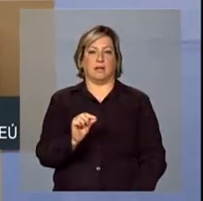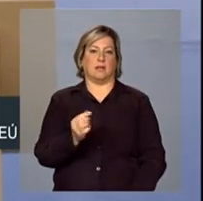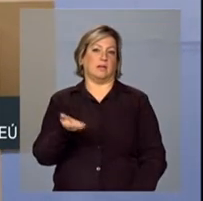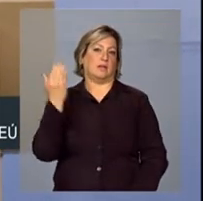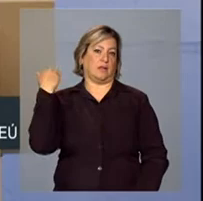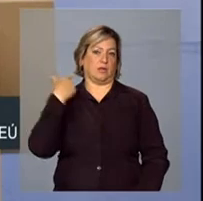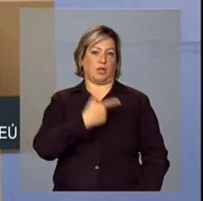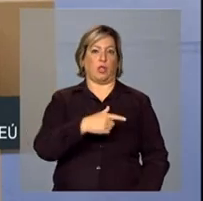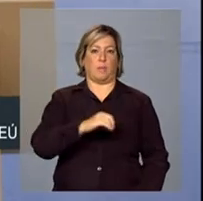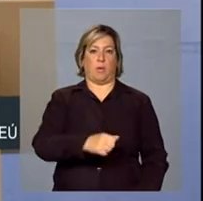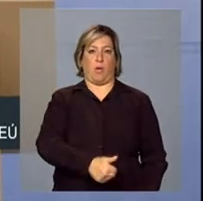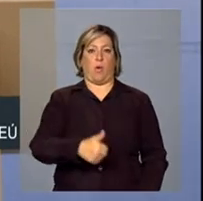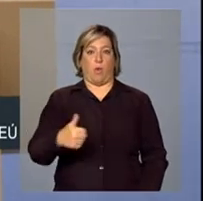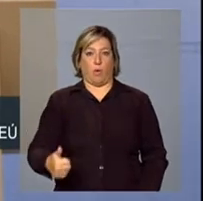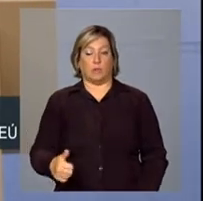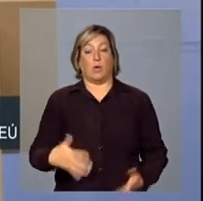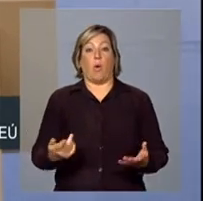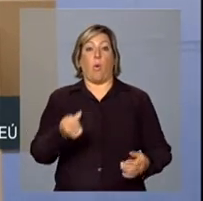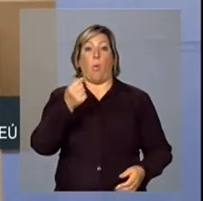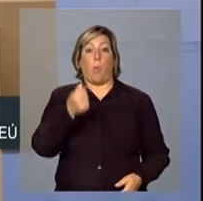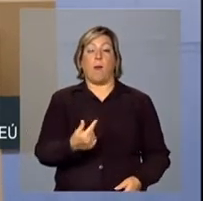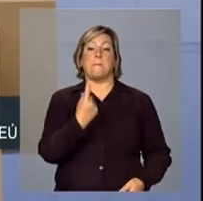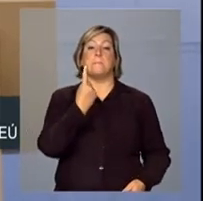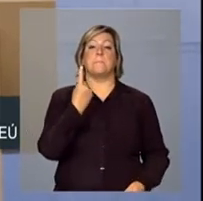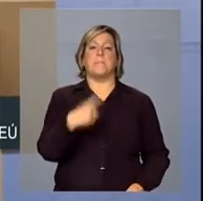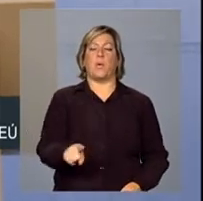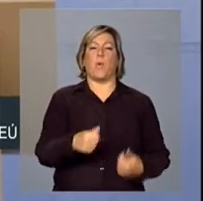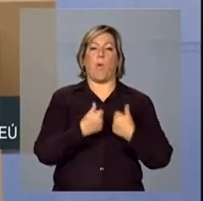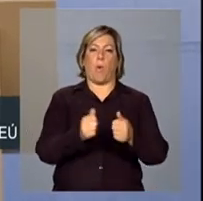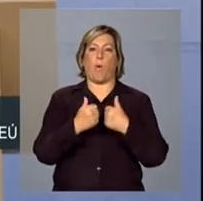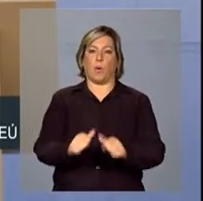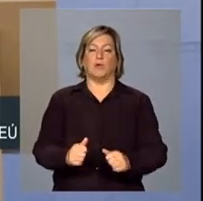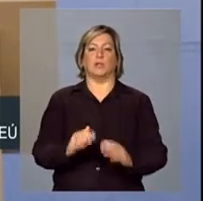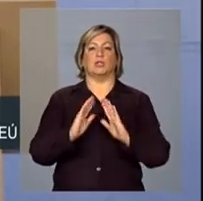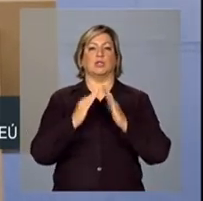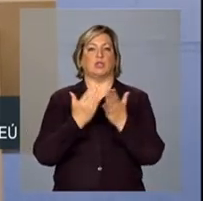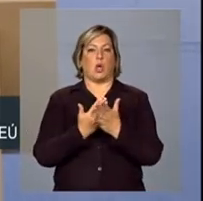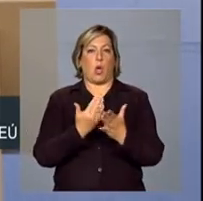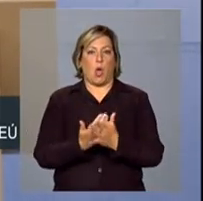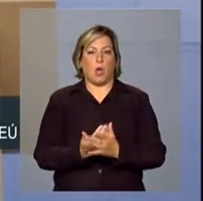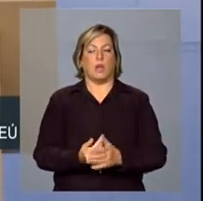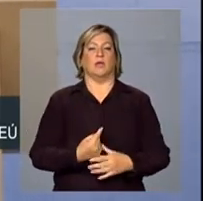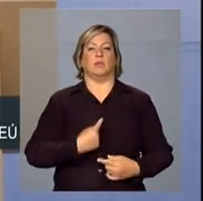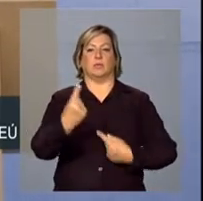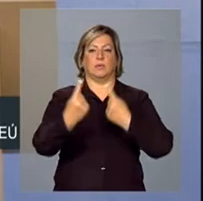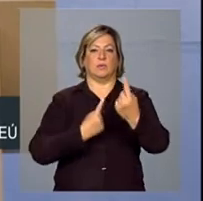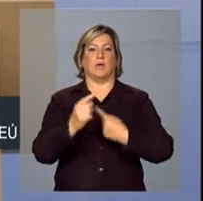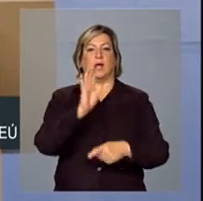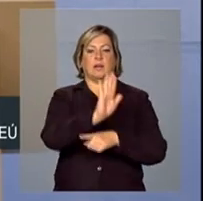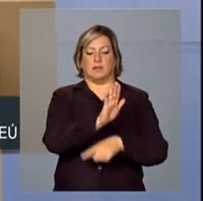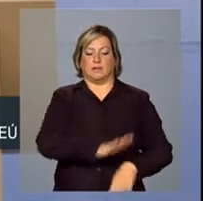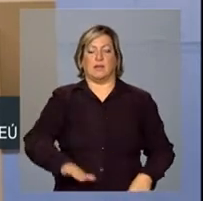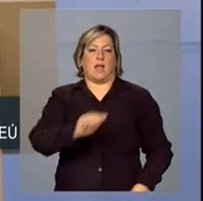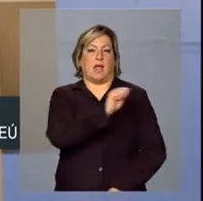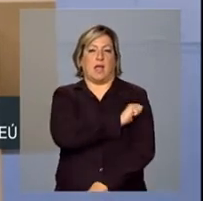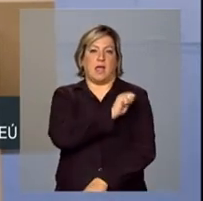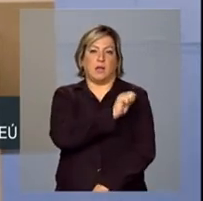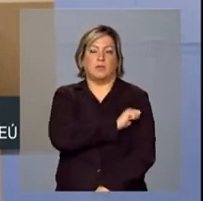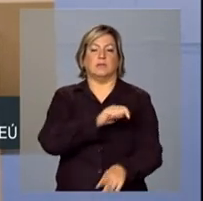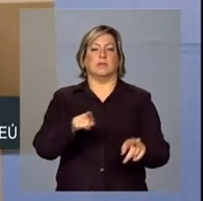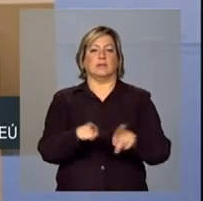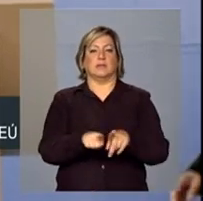2011. Portanto, quase 1000 ônibus escolares para o transporte dos nossos alunos e